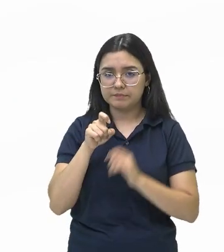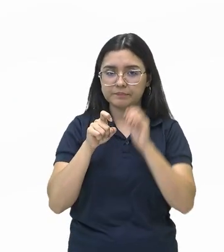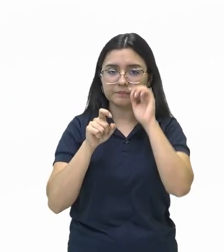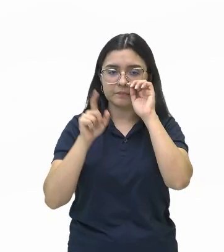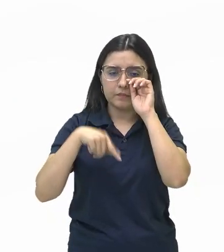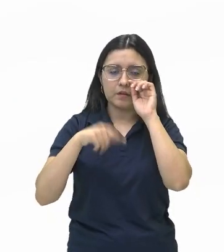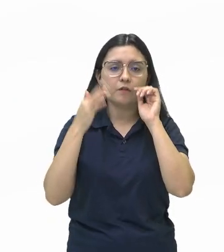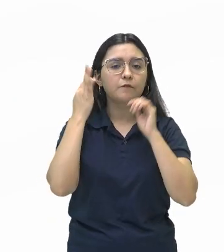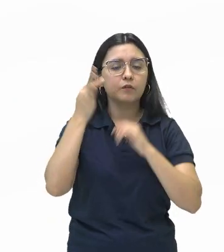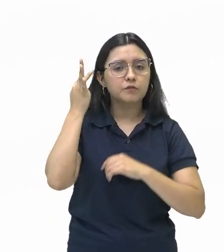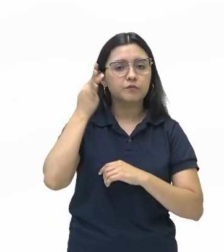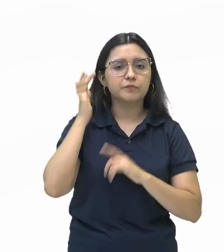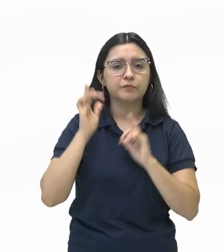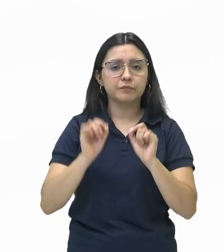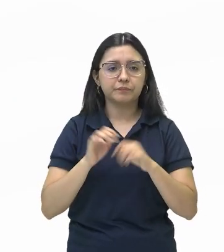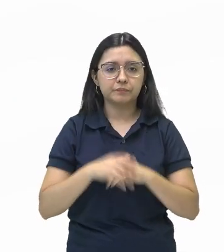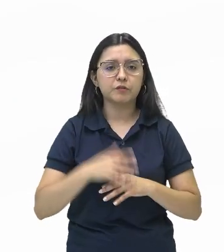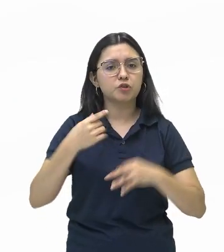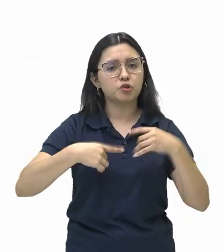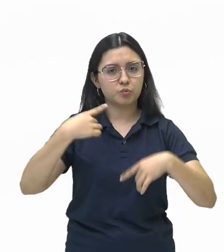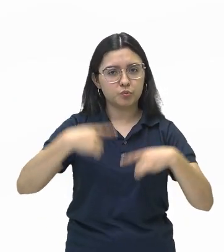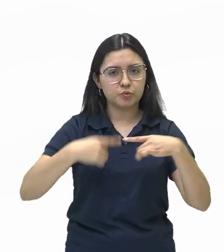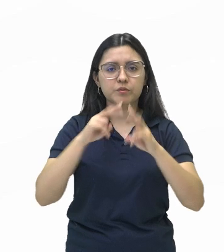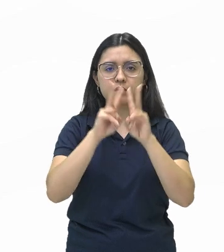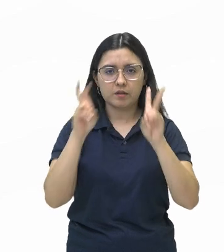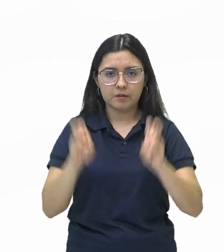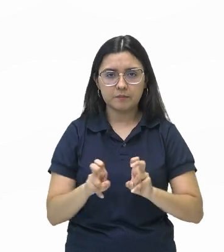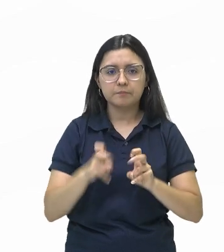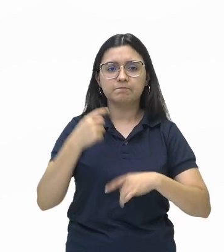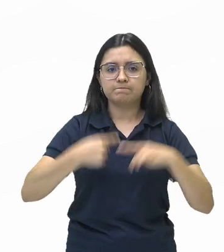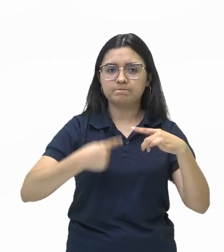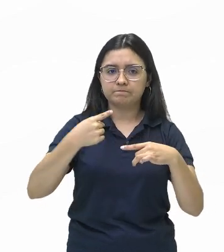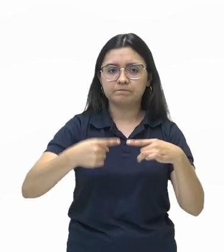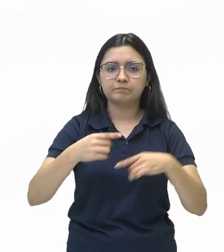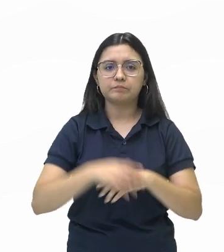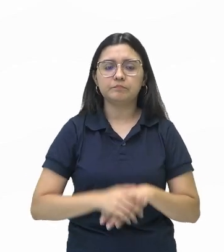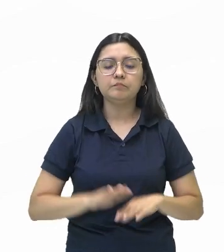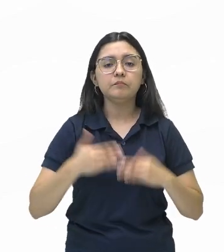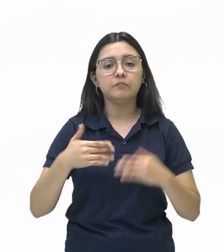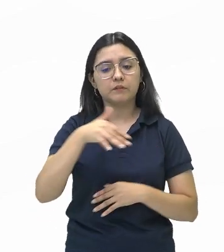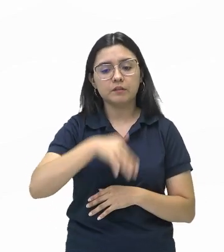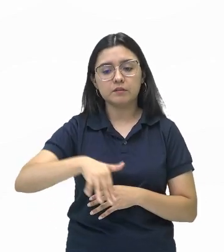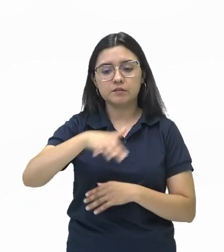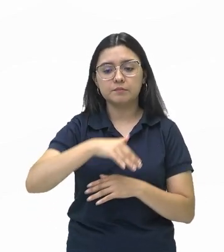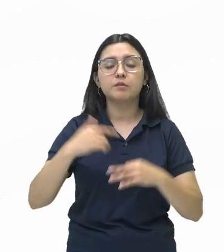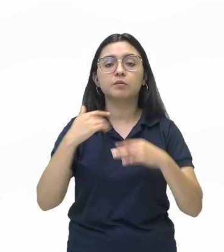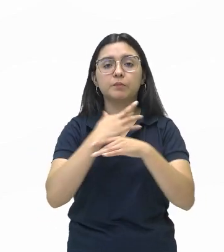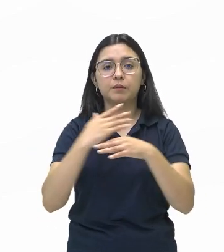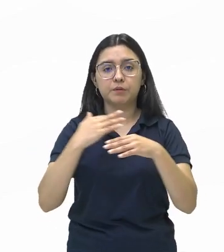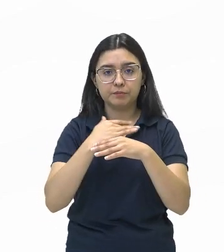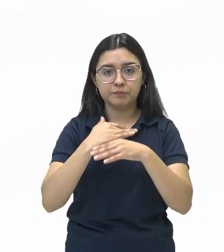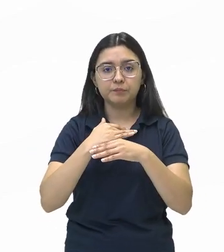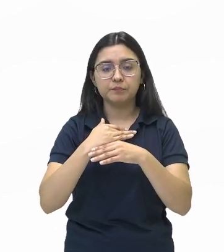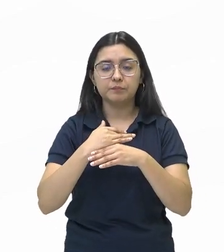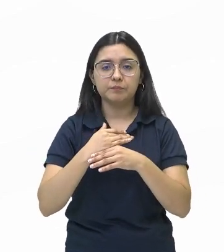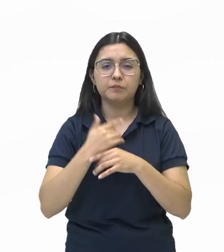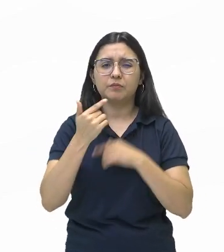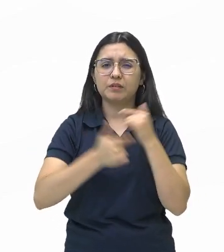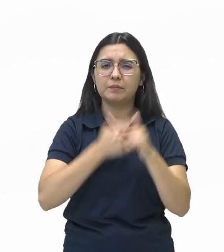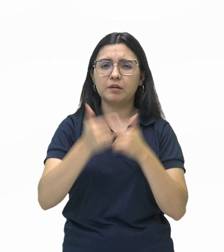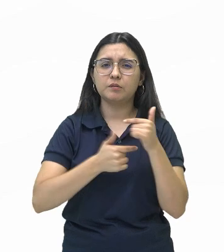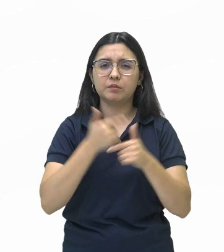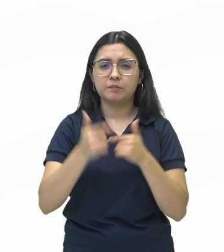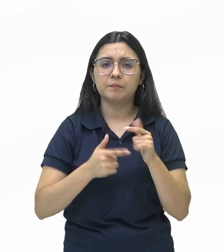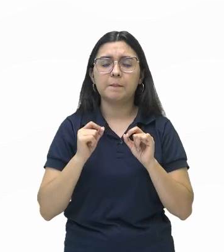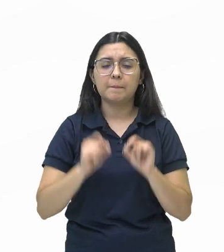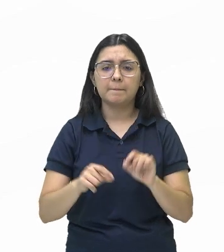o filósofo que discutiu muito isso. Então nesse ambiente urbano, o trabalho então